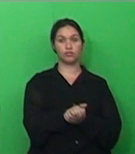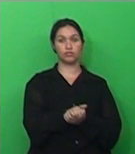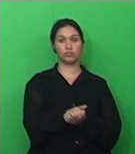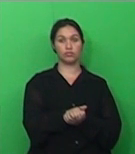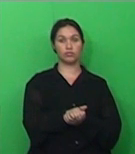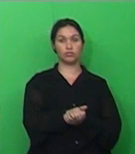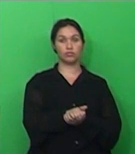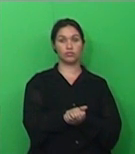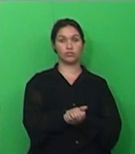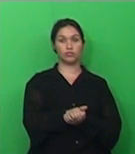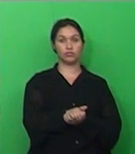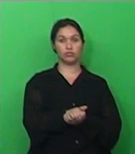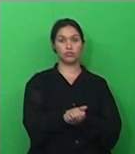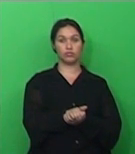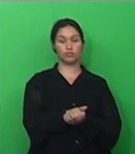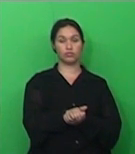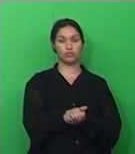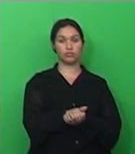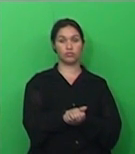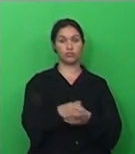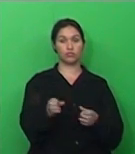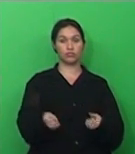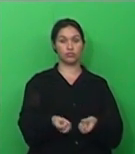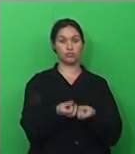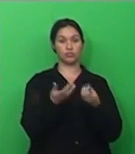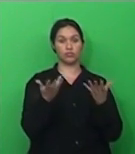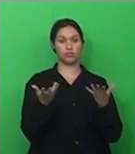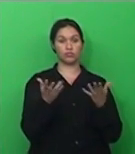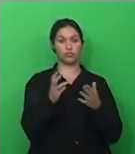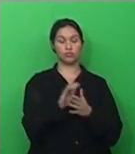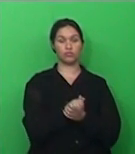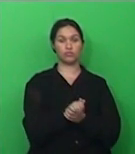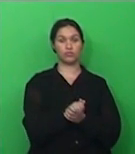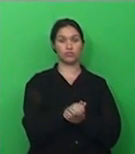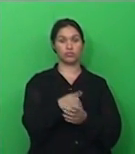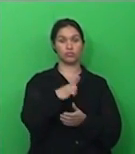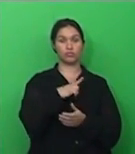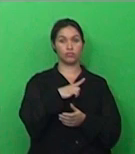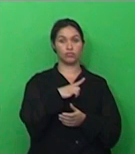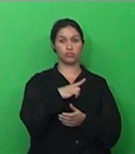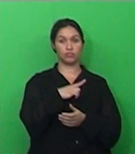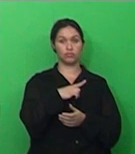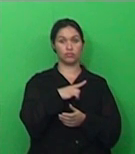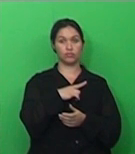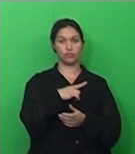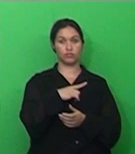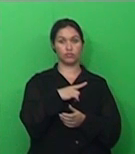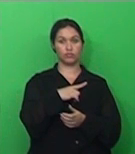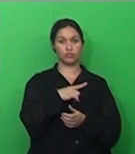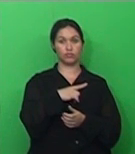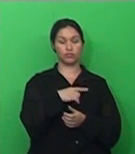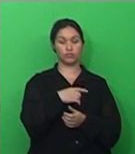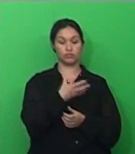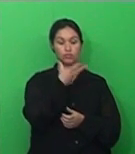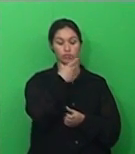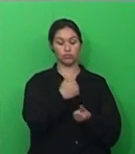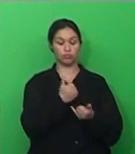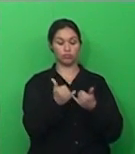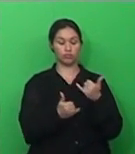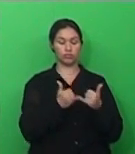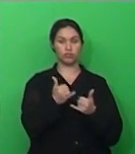Revirado. Daí o nome do grupo, Cirquinho do Revirado. As encenações eram, em sua